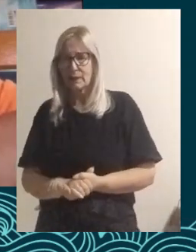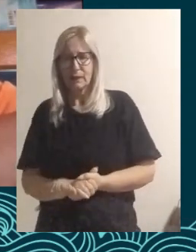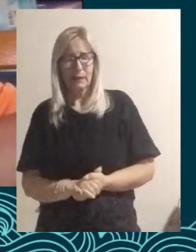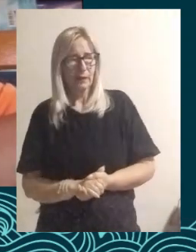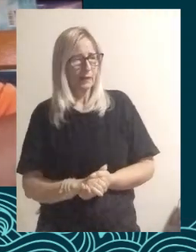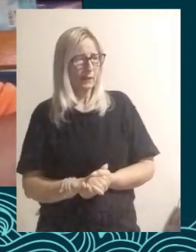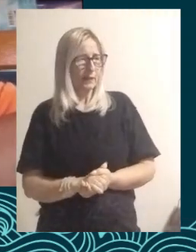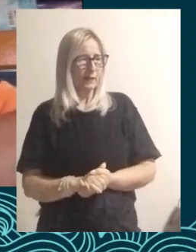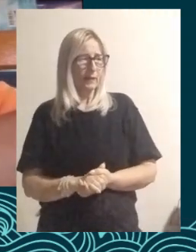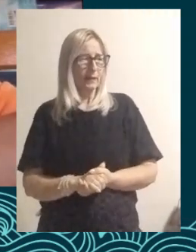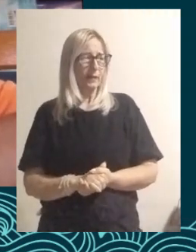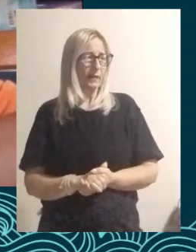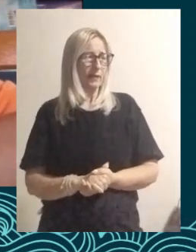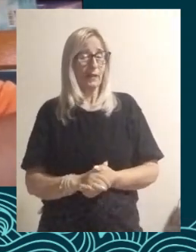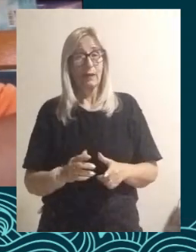coisas que a gente não quer ouvir.